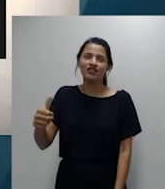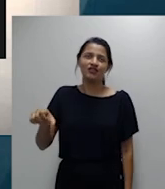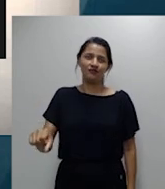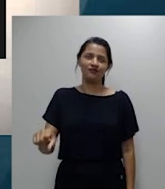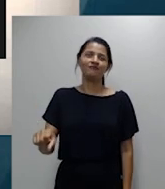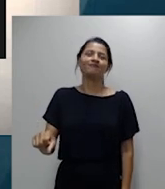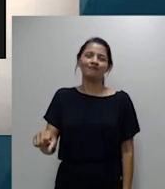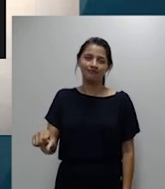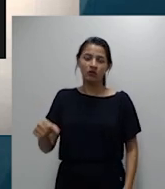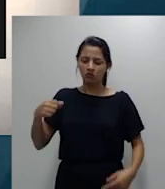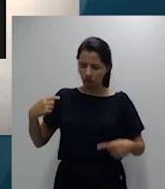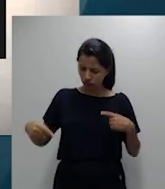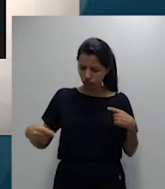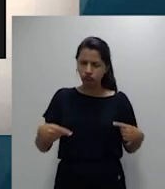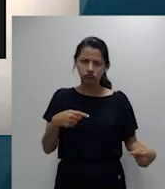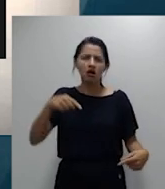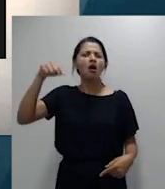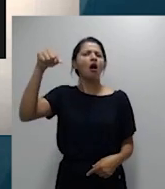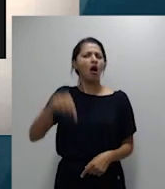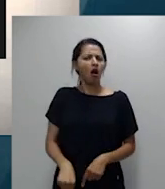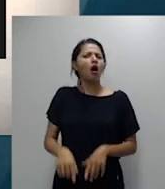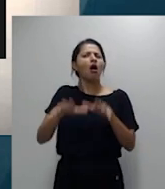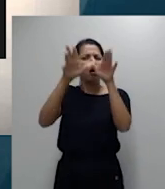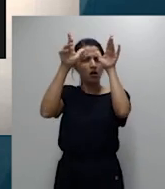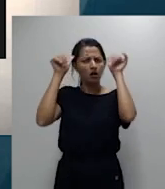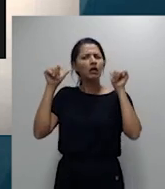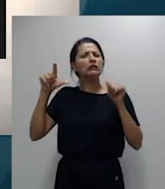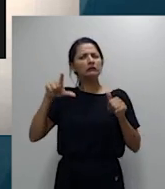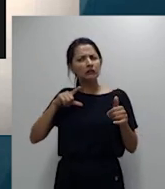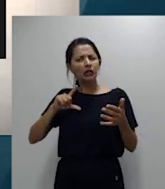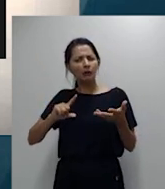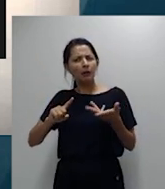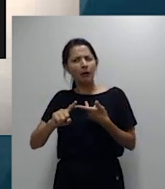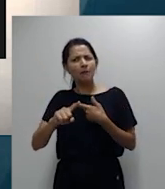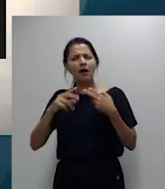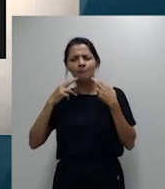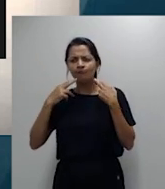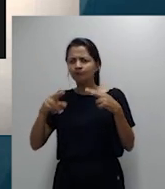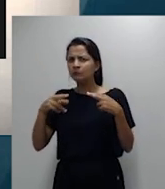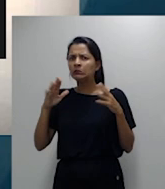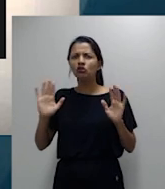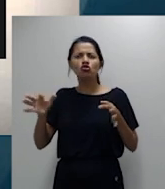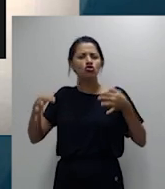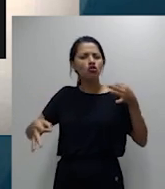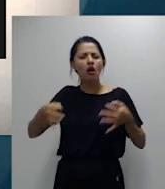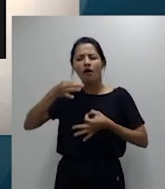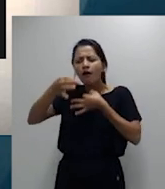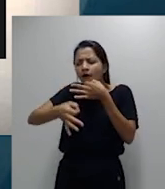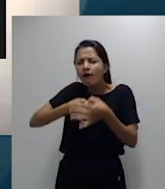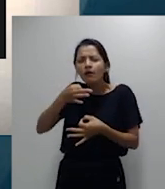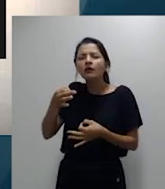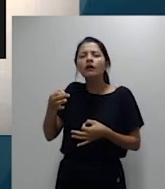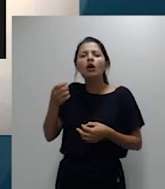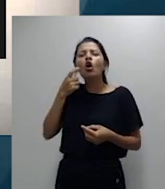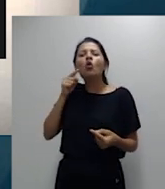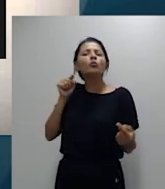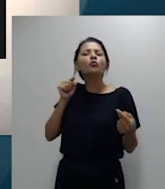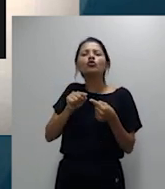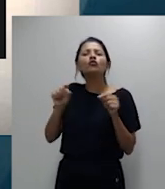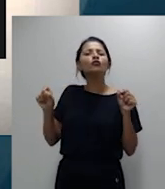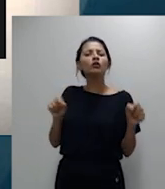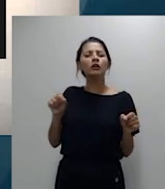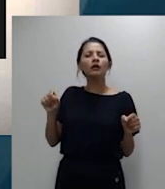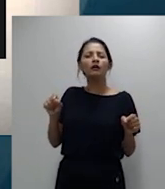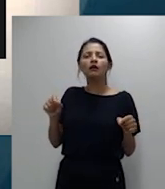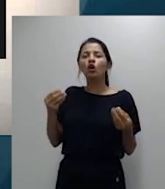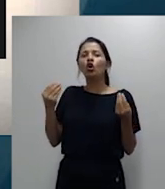esta corte possui interativas manifestações no sentido de que não se